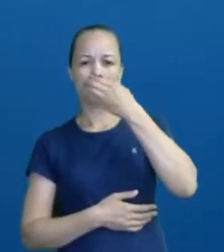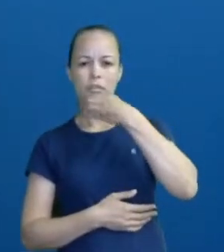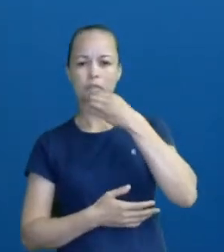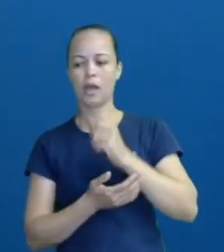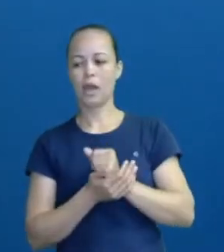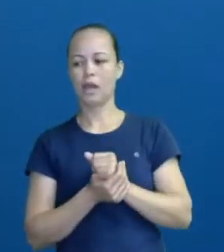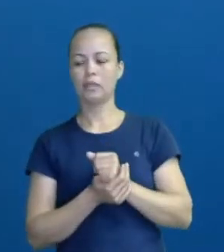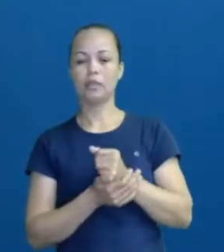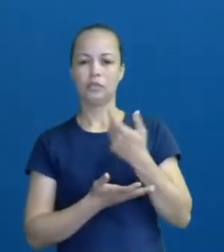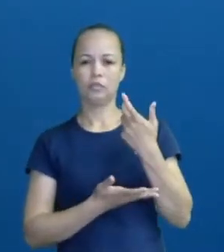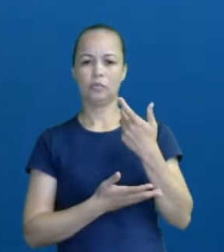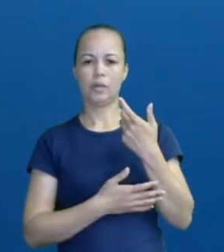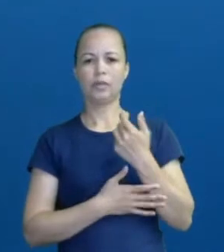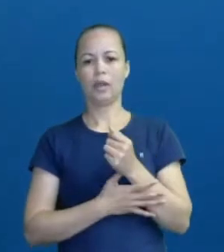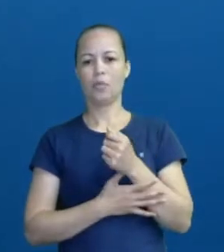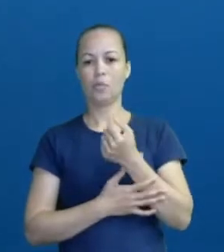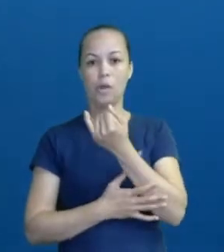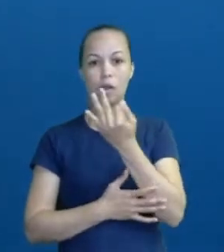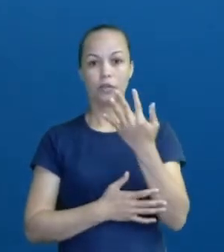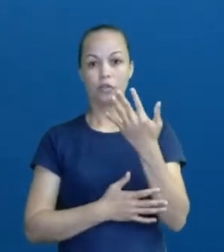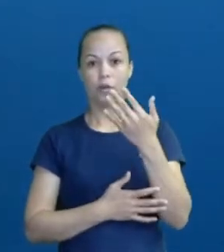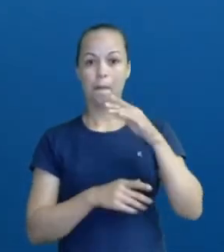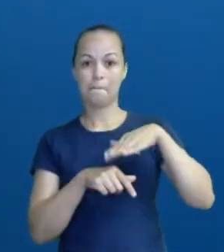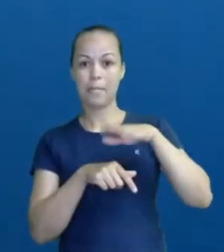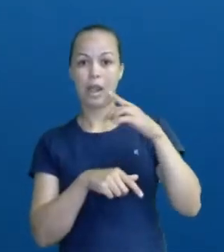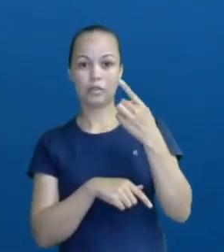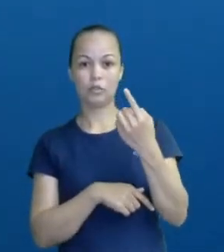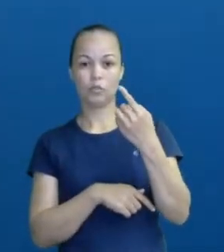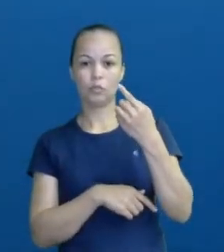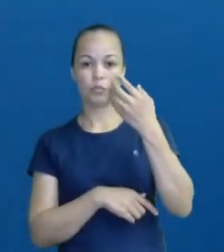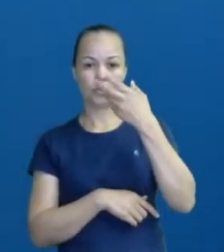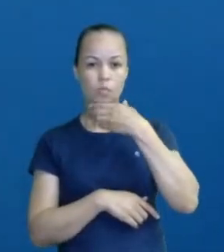para ver quantas vão aparecer. Apareceu mais uma.